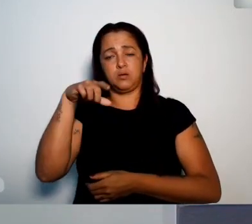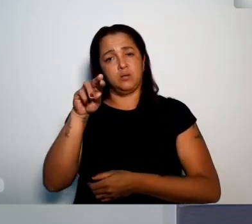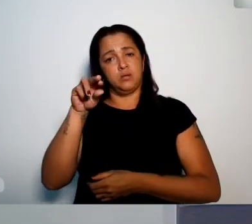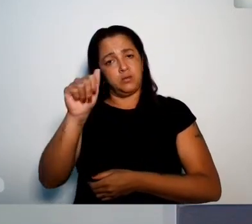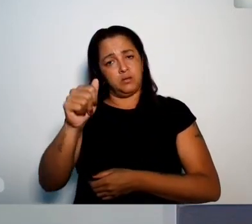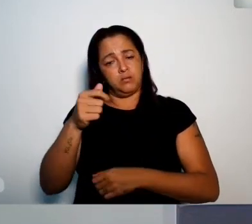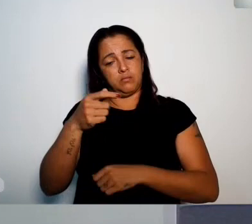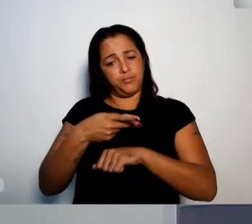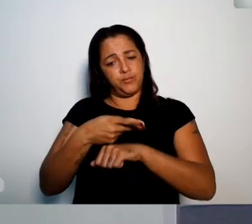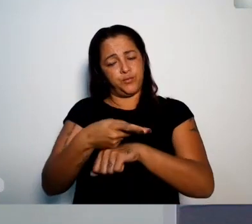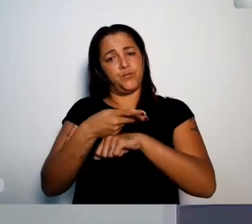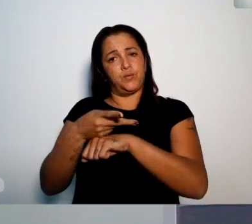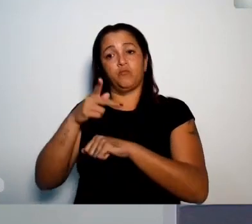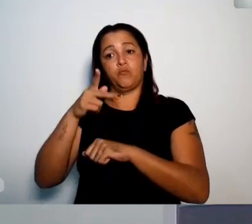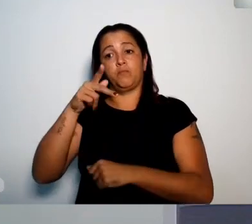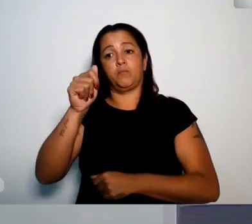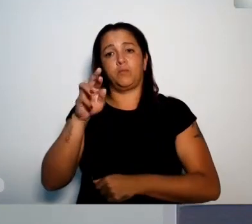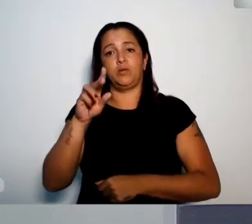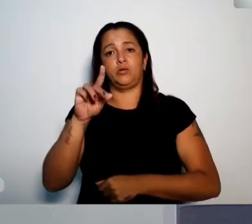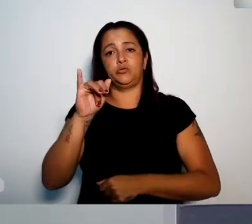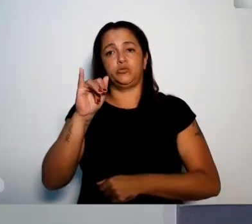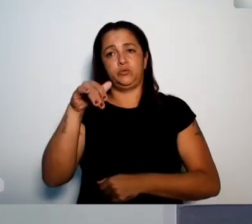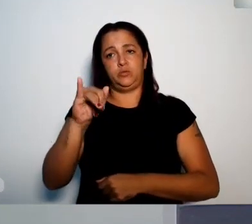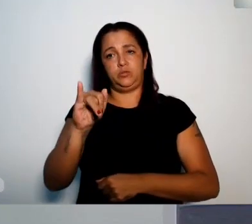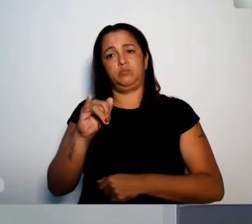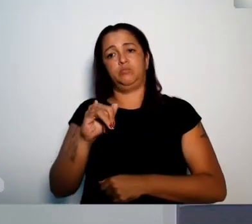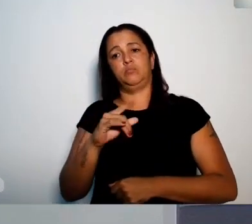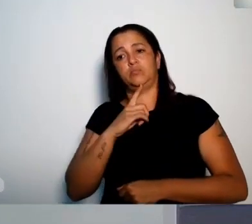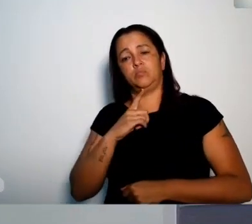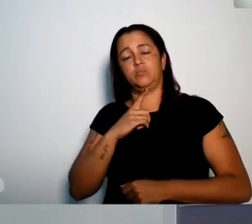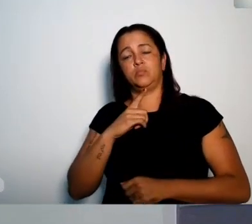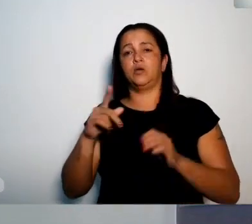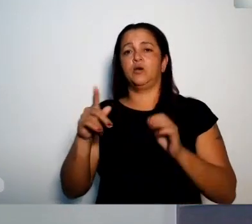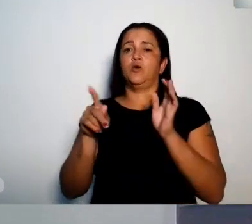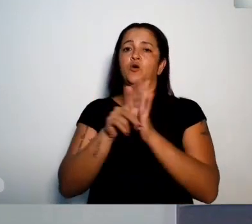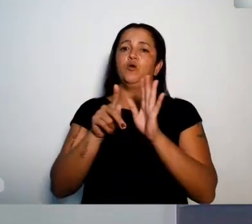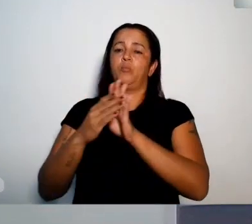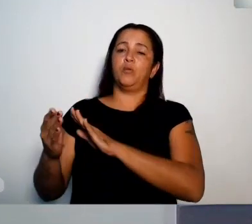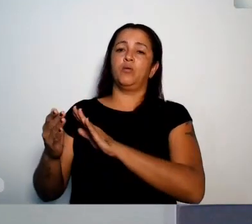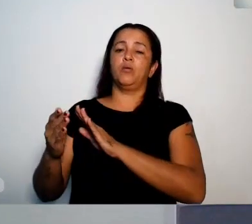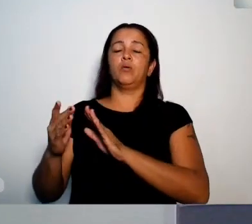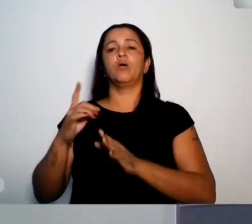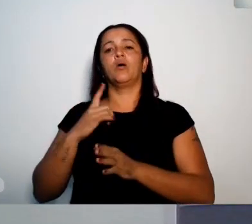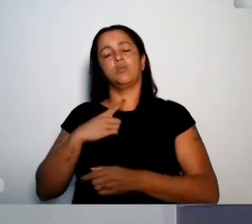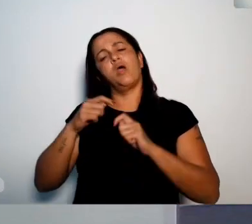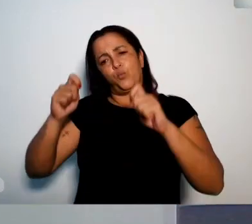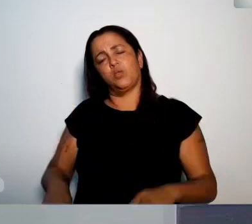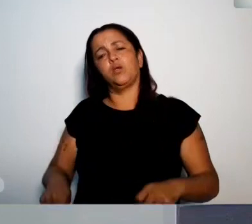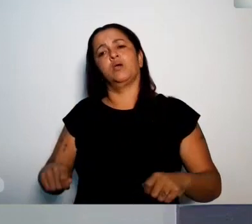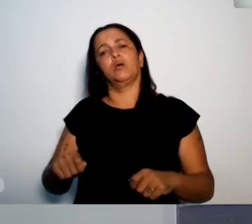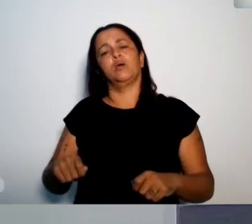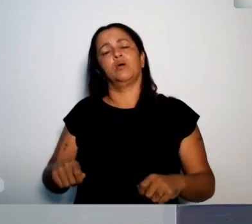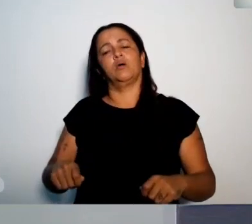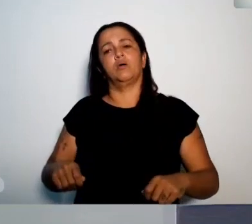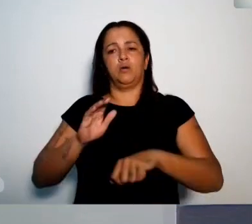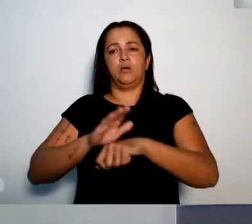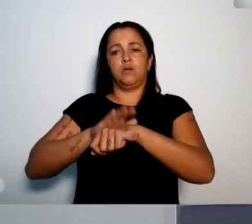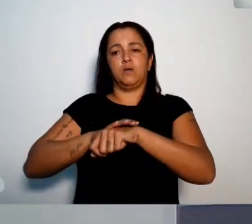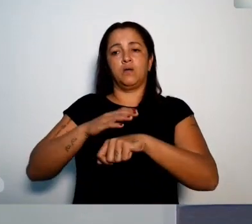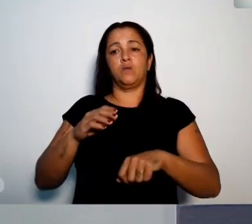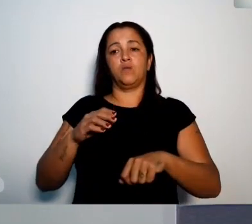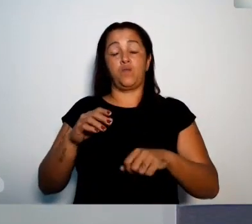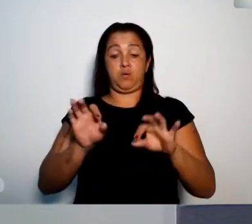sonho, desde o meu início aqui, é poder fazer o reparo e manutenção